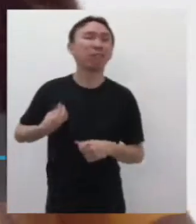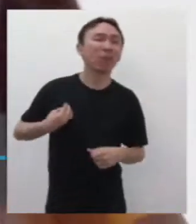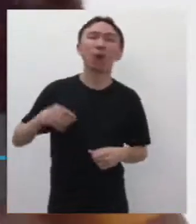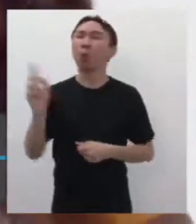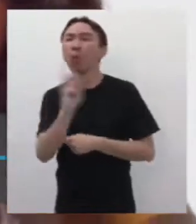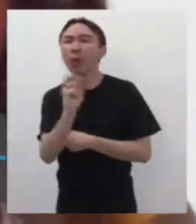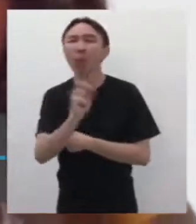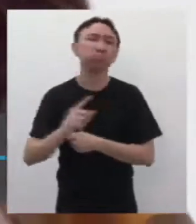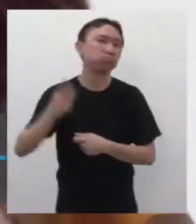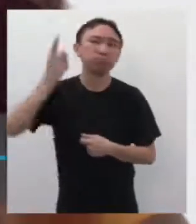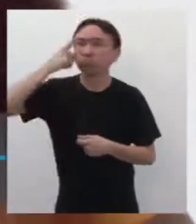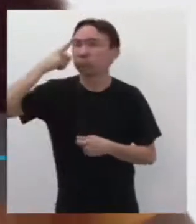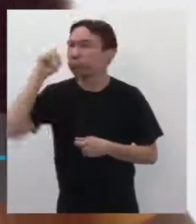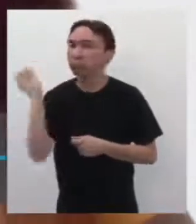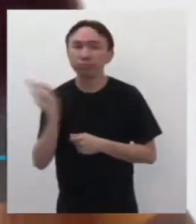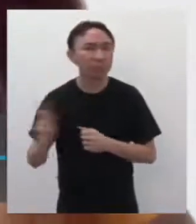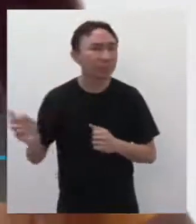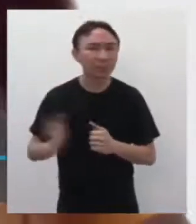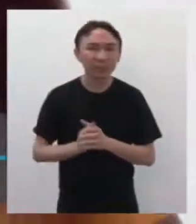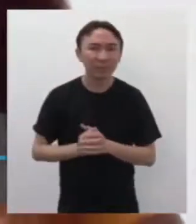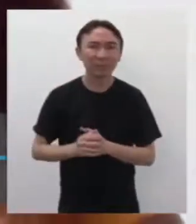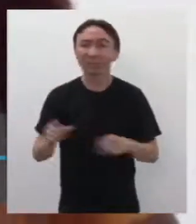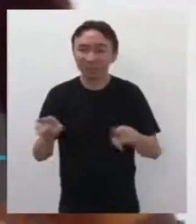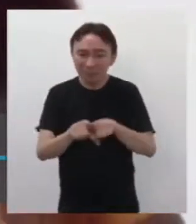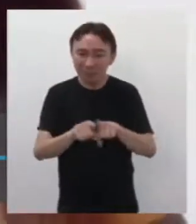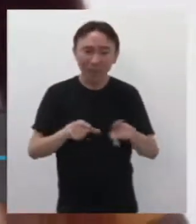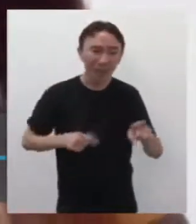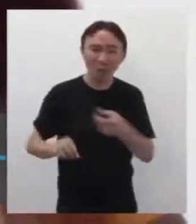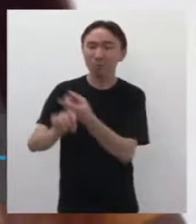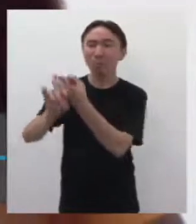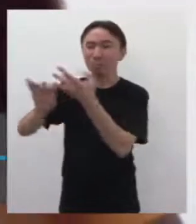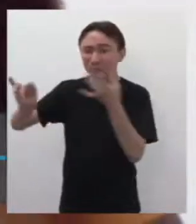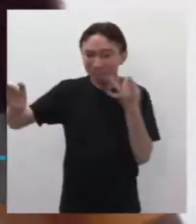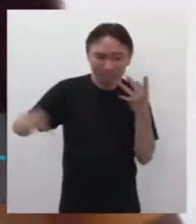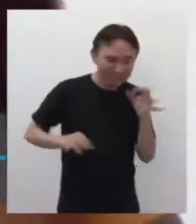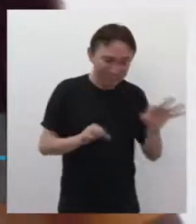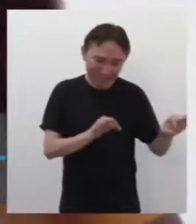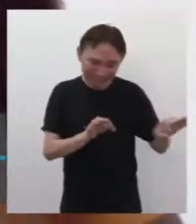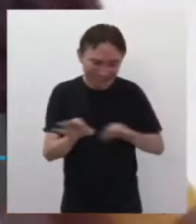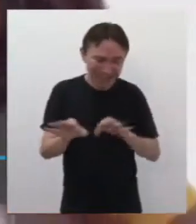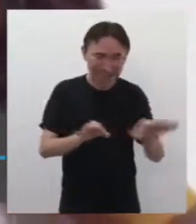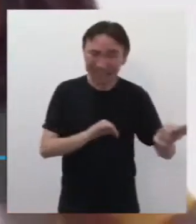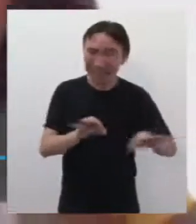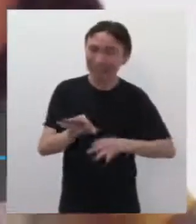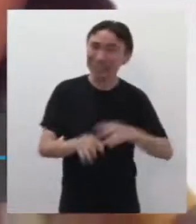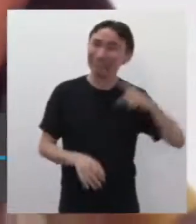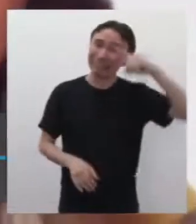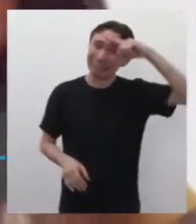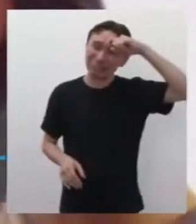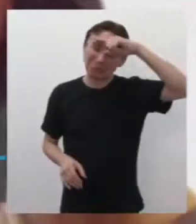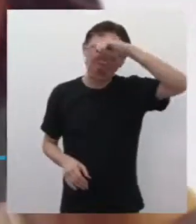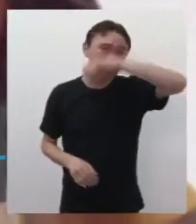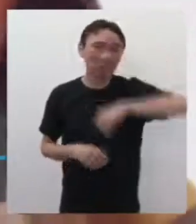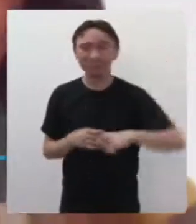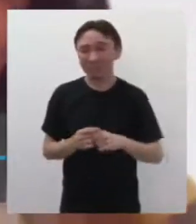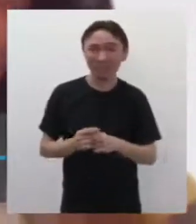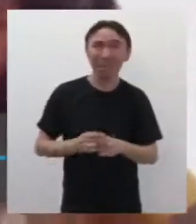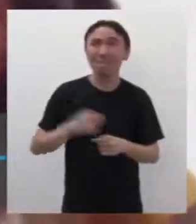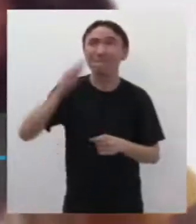desafios. Preparar essa aula online, passar teoria online é uma coisa que pode ser bastante desafiadora